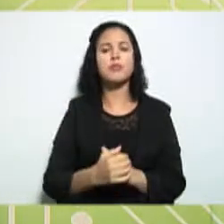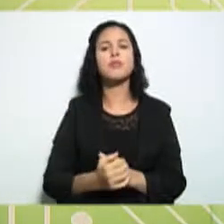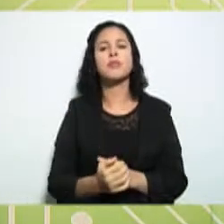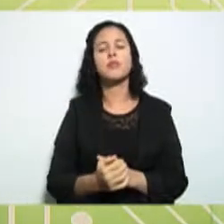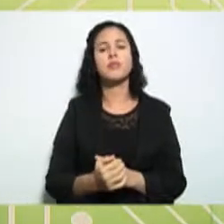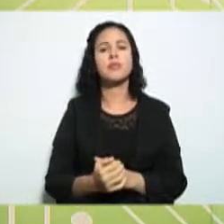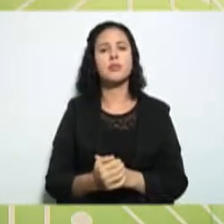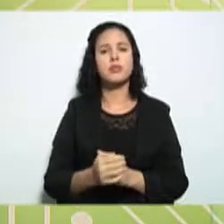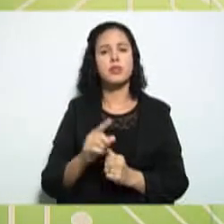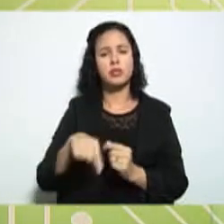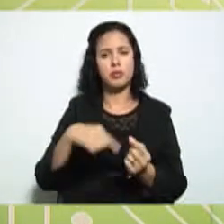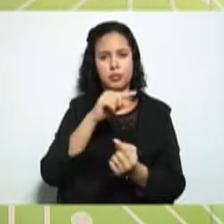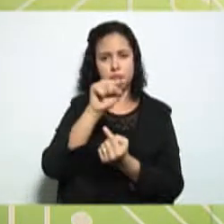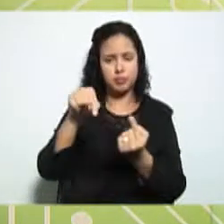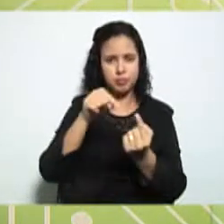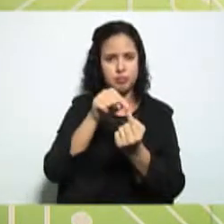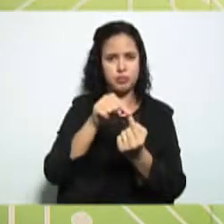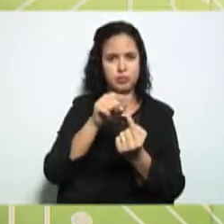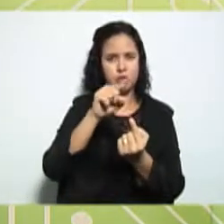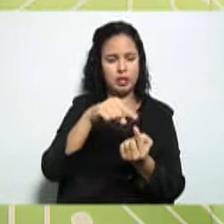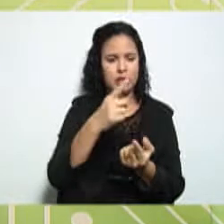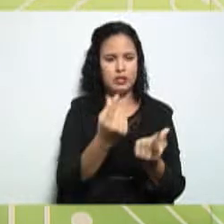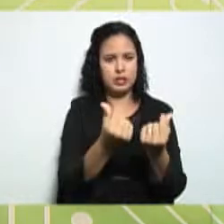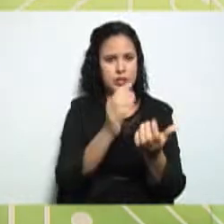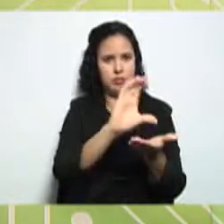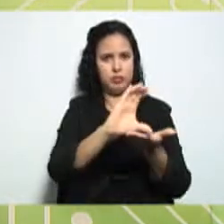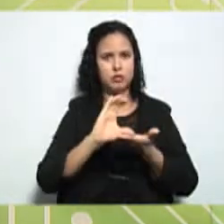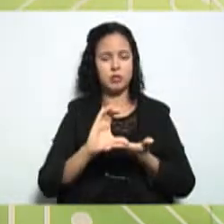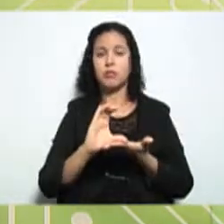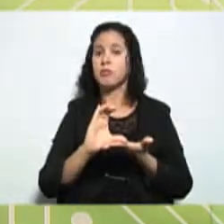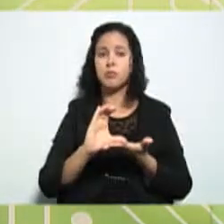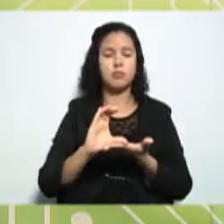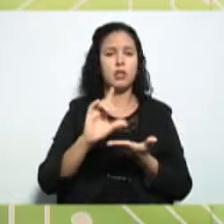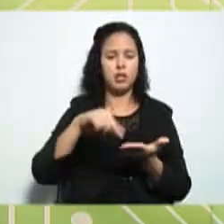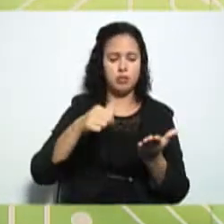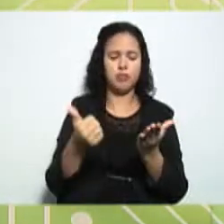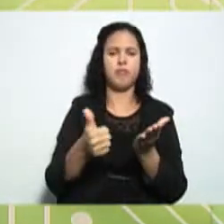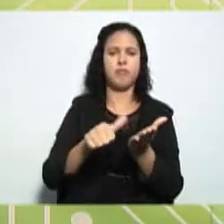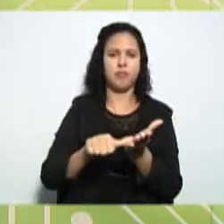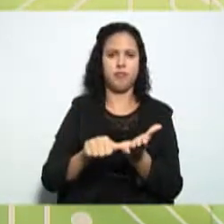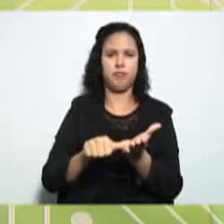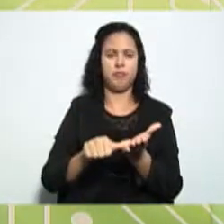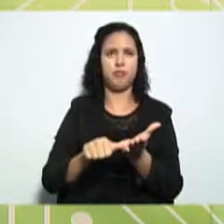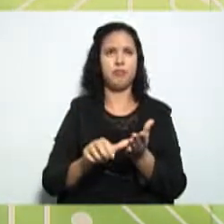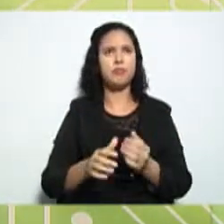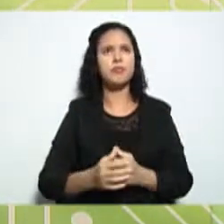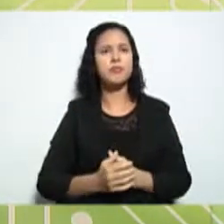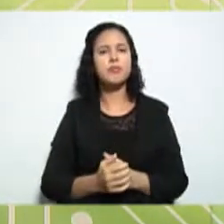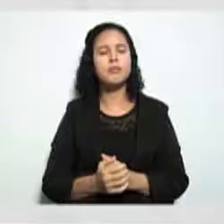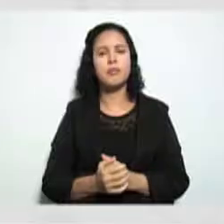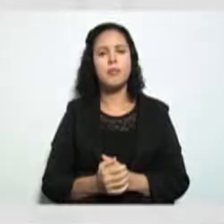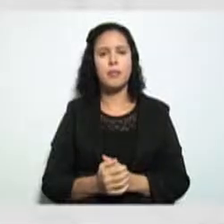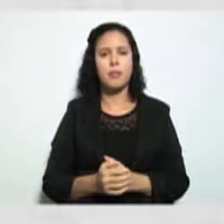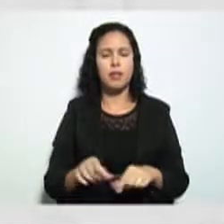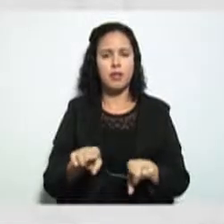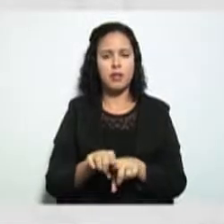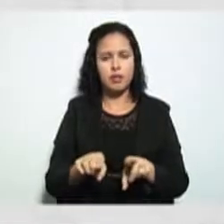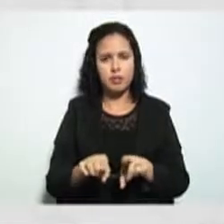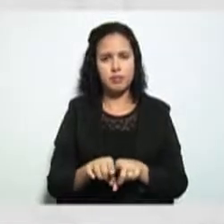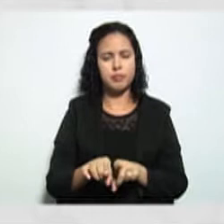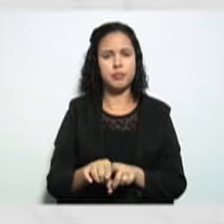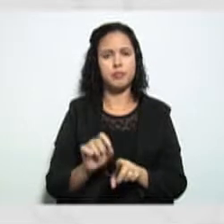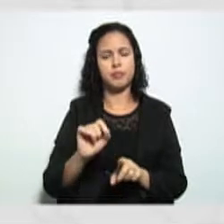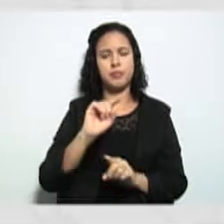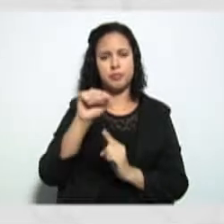Então, a finalidade aqui não é o lucro, a finalidade é o cooperado. Nós vamos ver que, além disso, a finalidade também